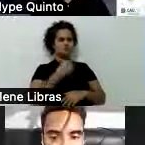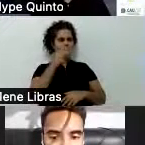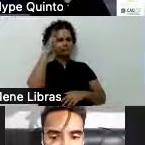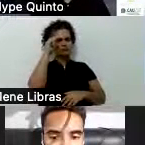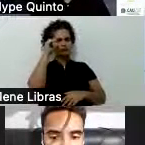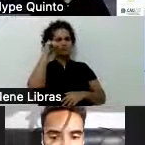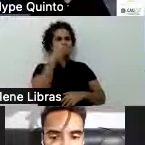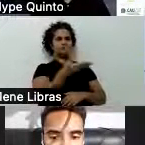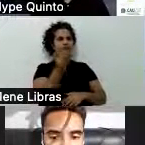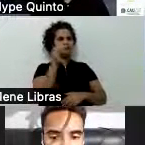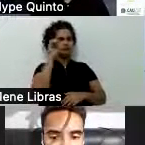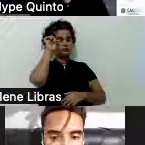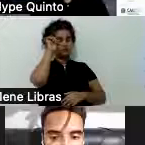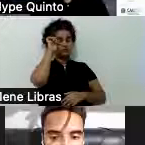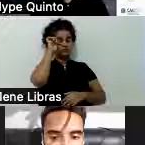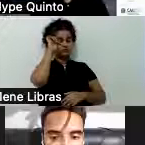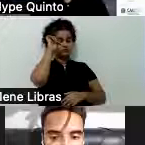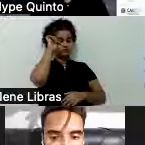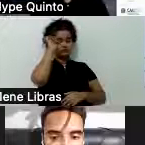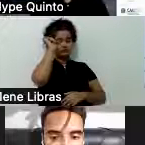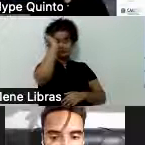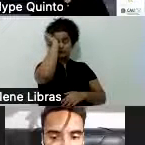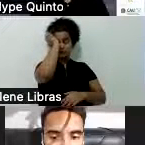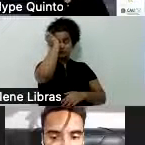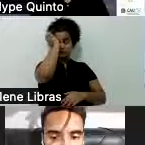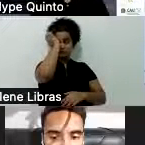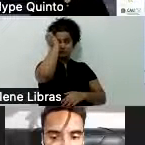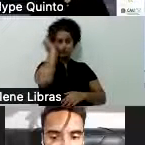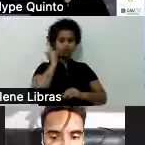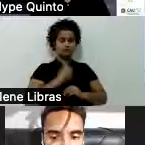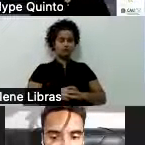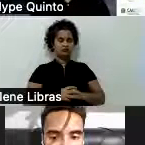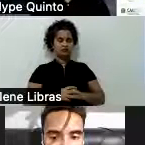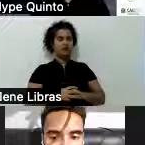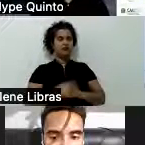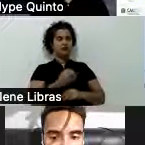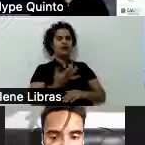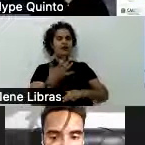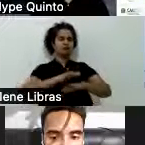observamos é que várias intervenções elas